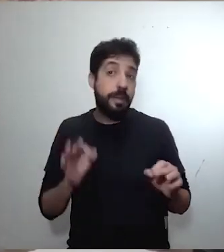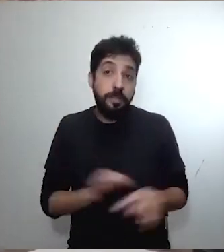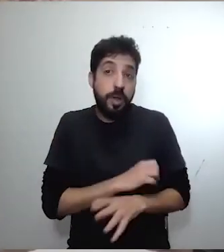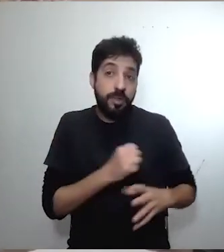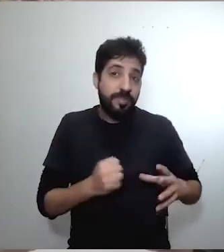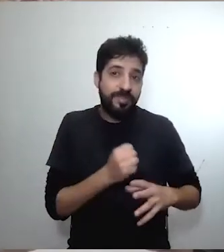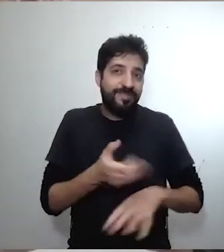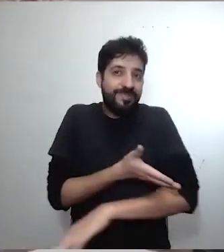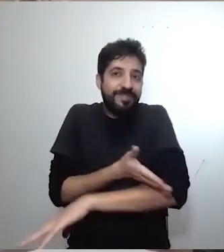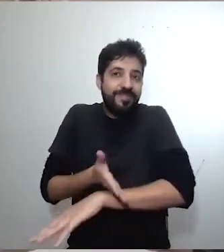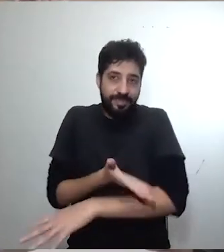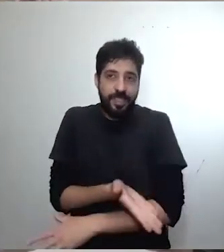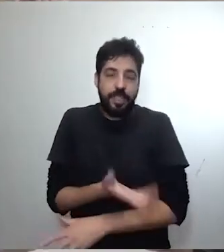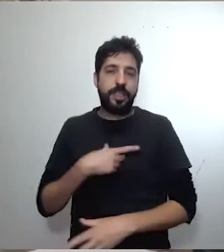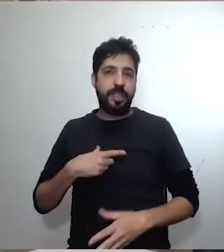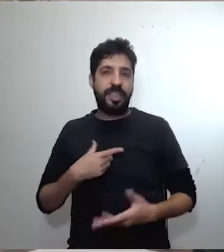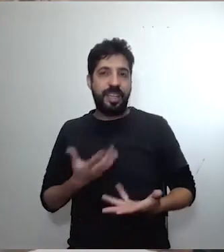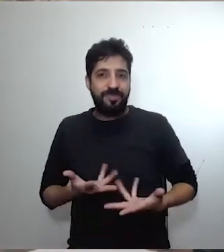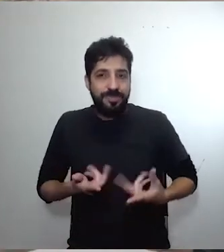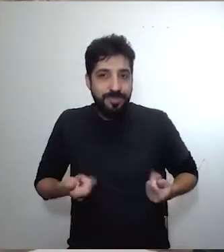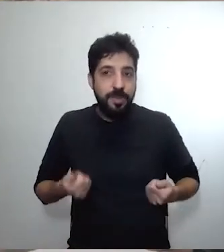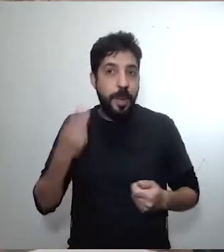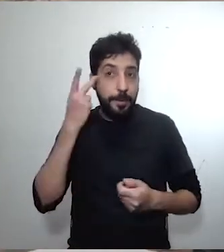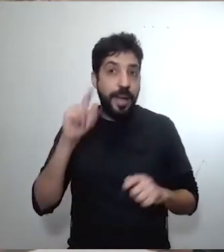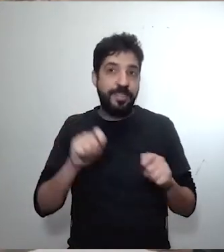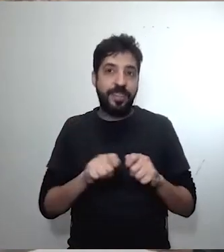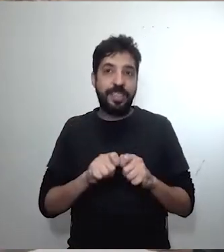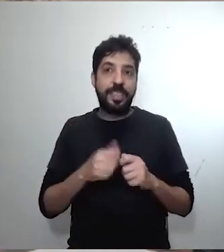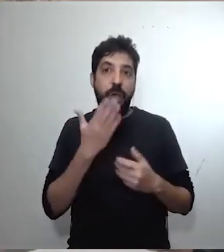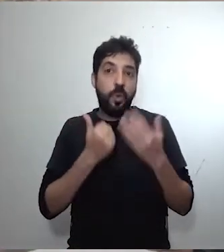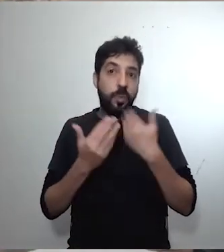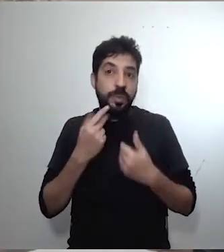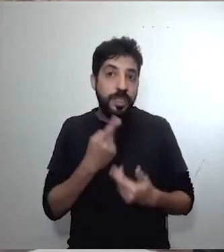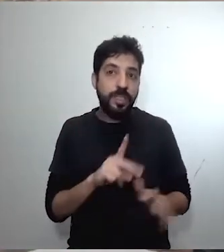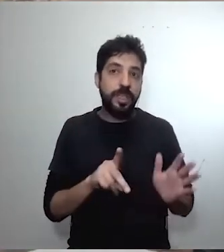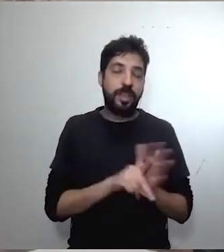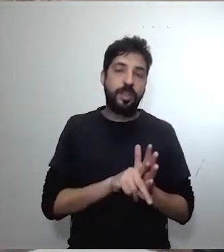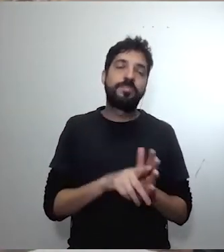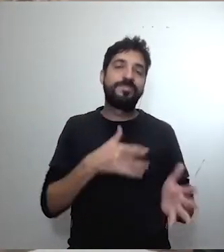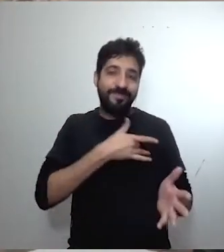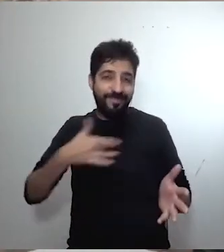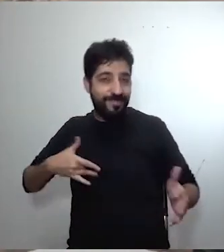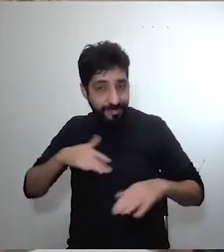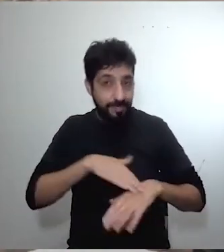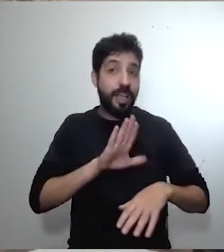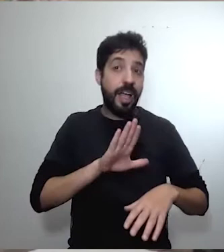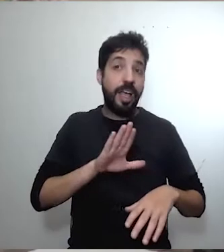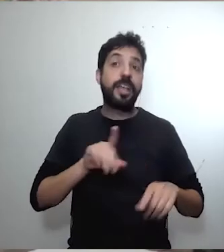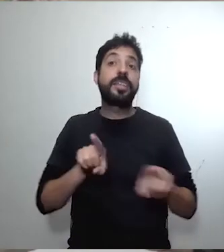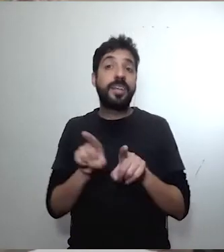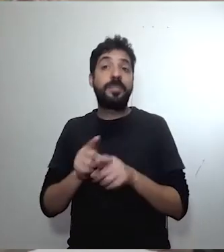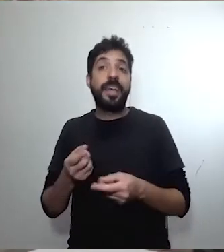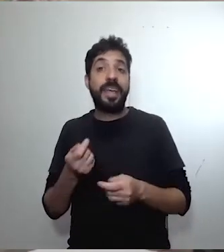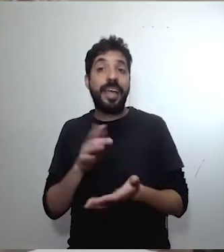tem habilidade para estar ali, para poder produzir o seu próprio alimento. Tanto é mais saudável, quanto também é